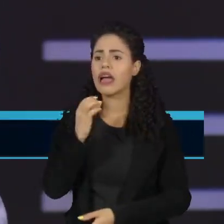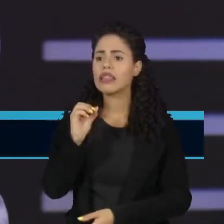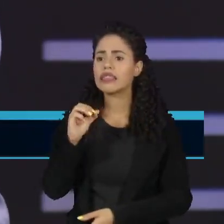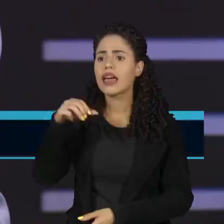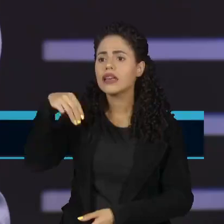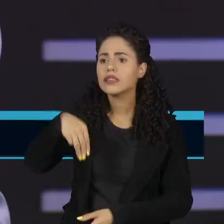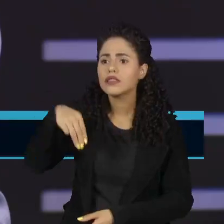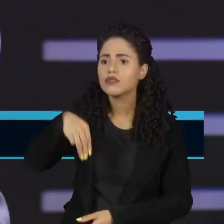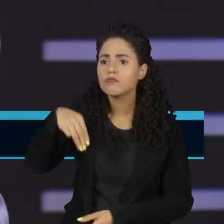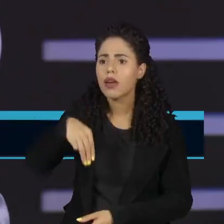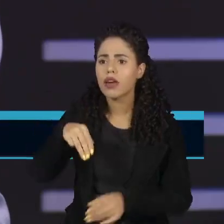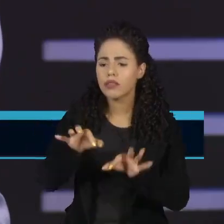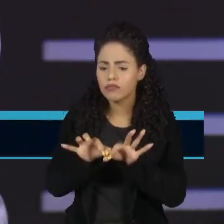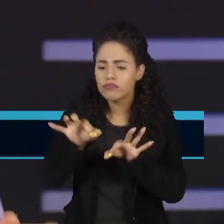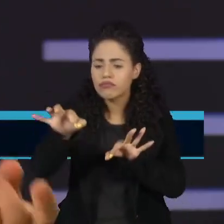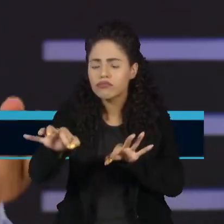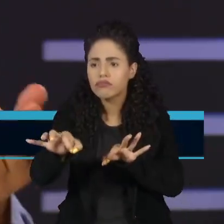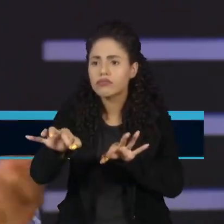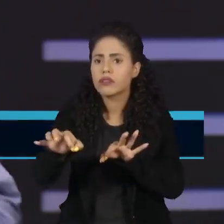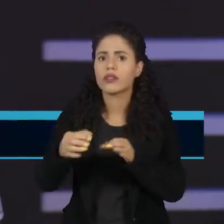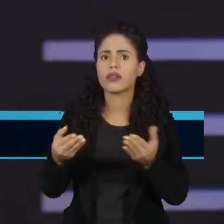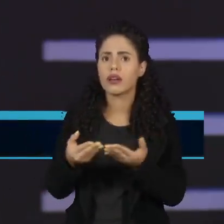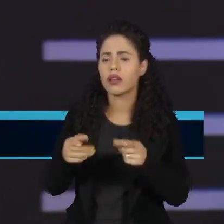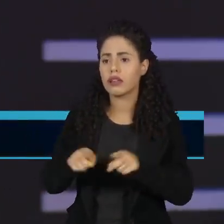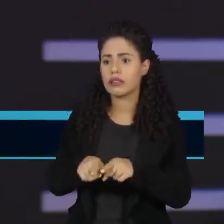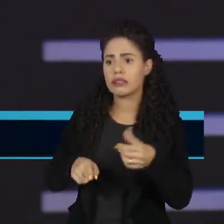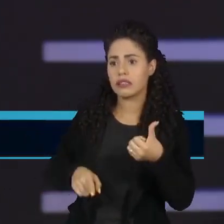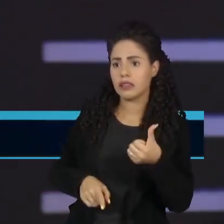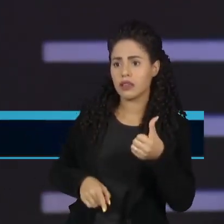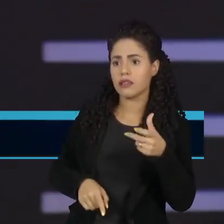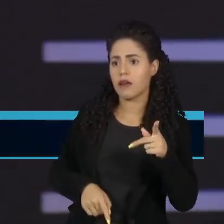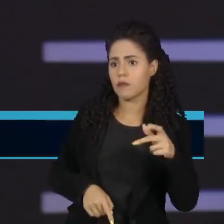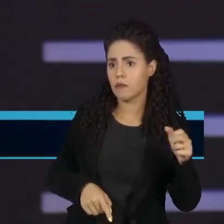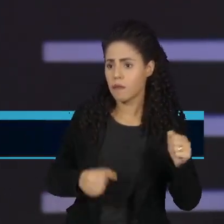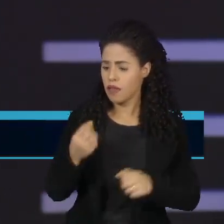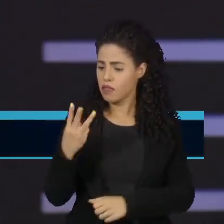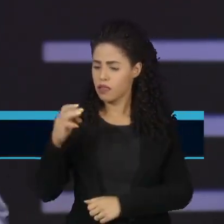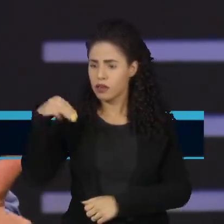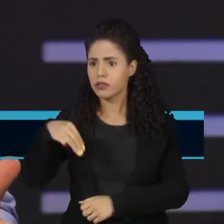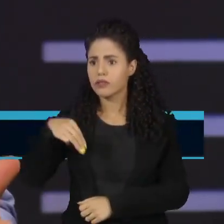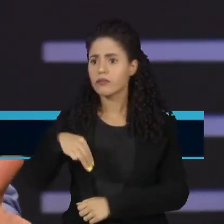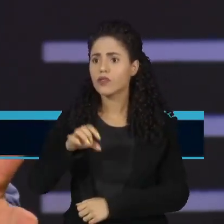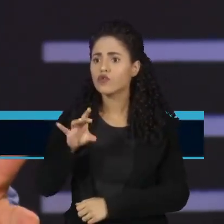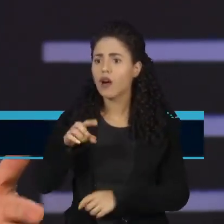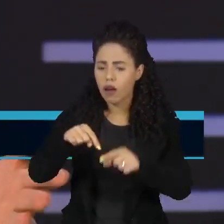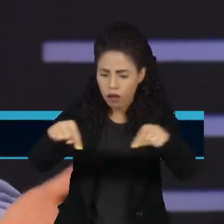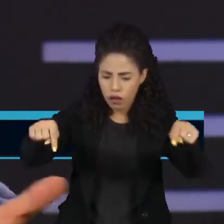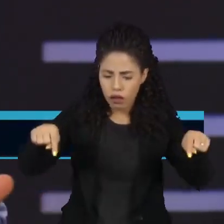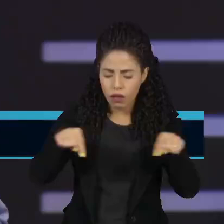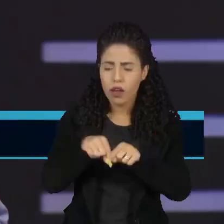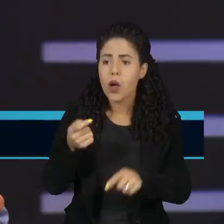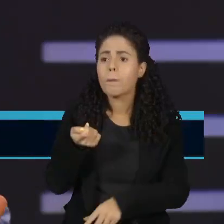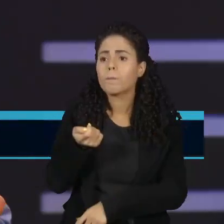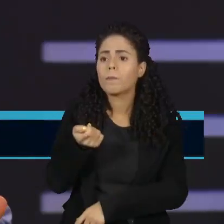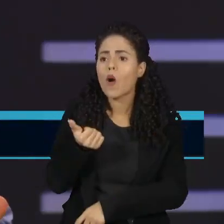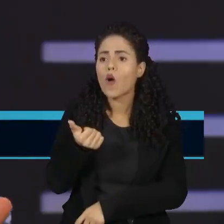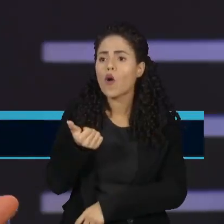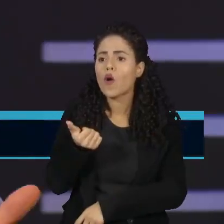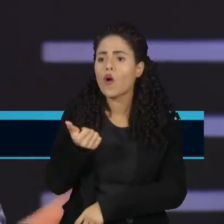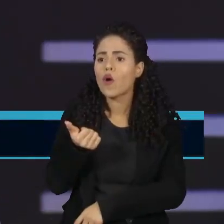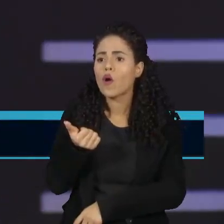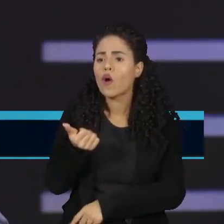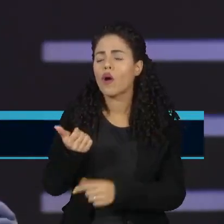para unidade de conservação, 6 para APPs e 3 metros de aceiro para prevenir um